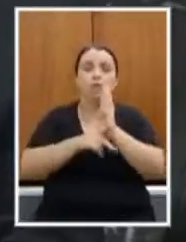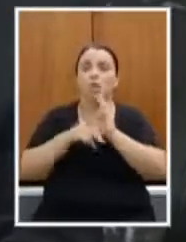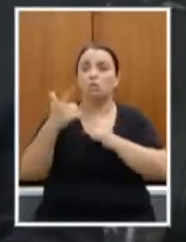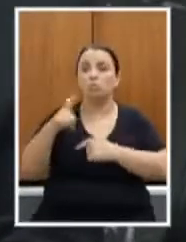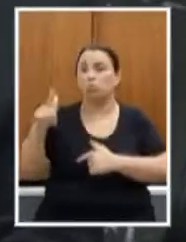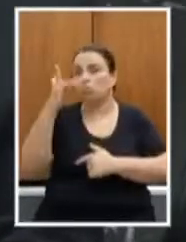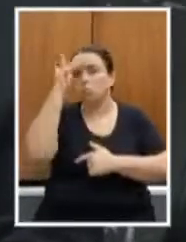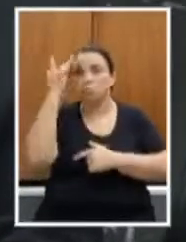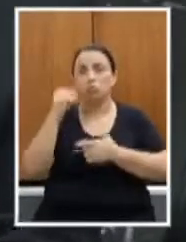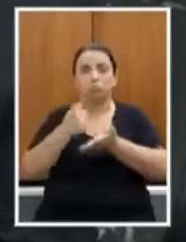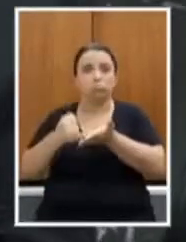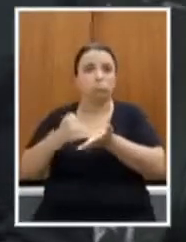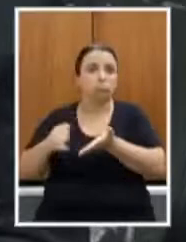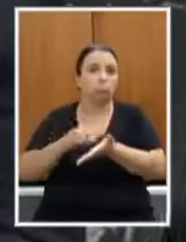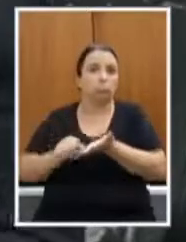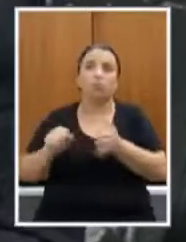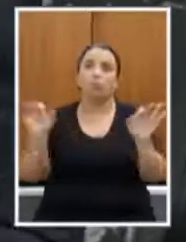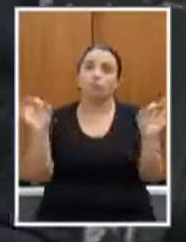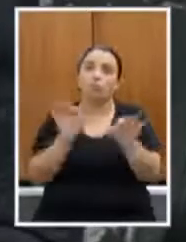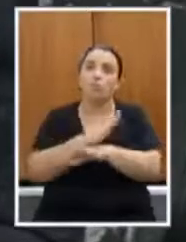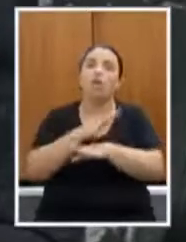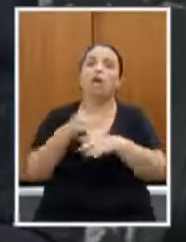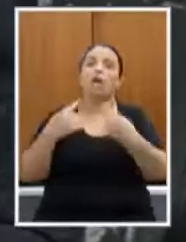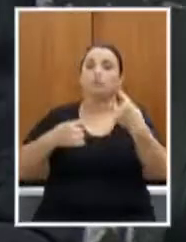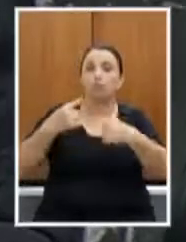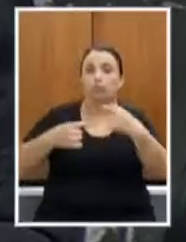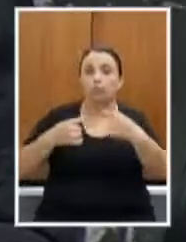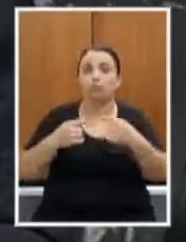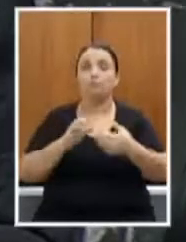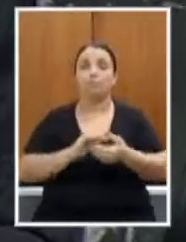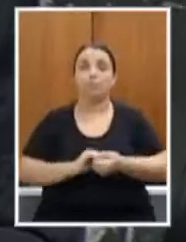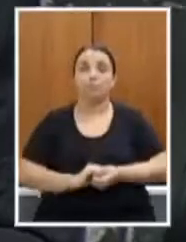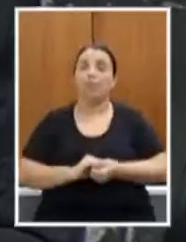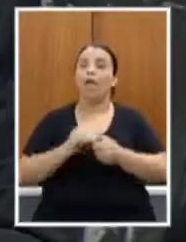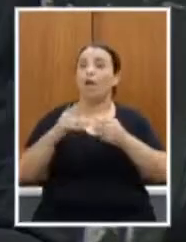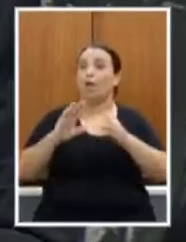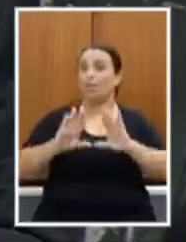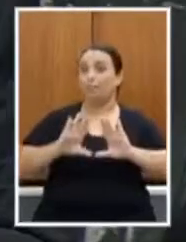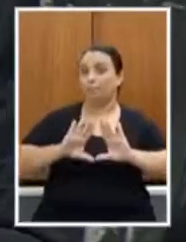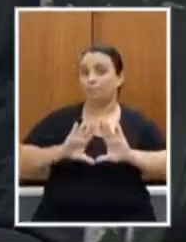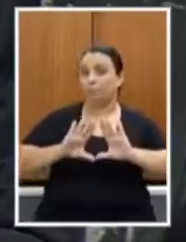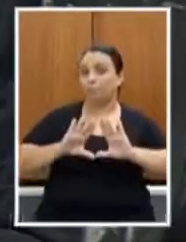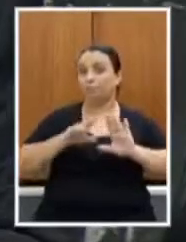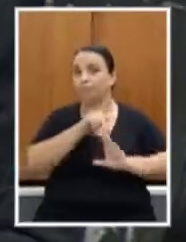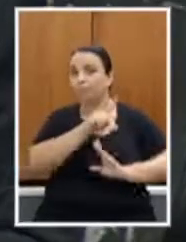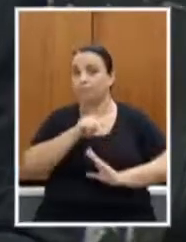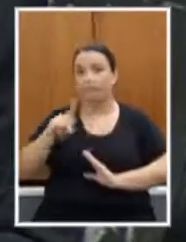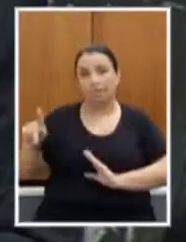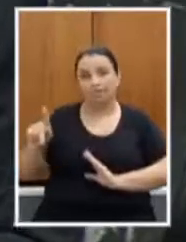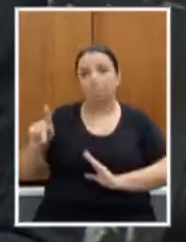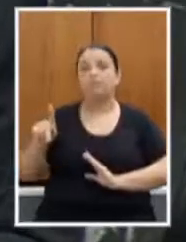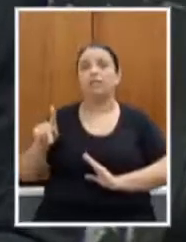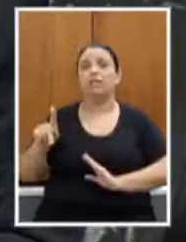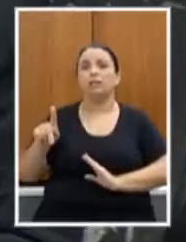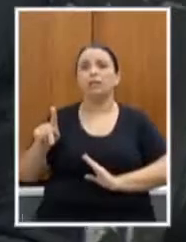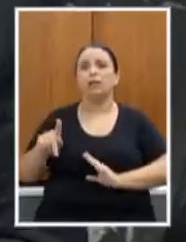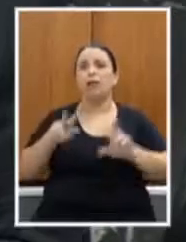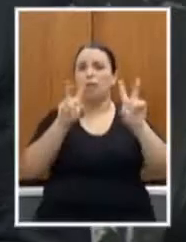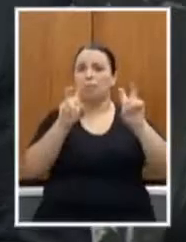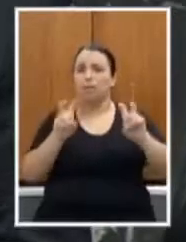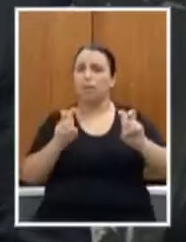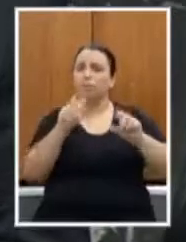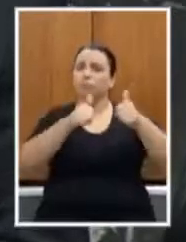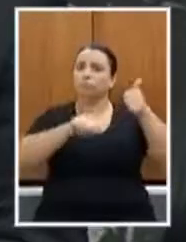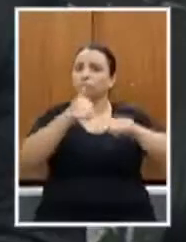oradores inscritos, encerra-se a discussão. A presidência vai submeter a matéria à votação pelo processo nominal por